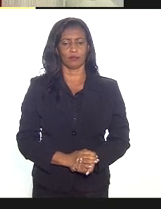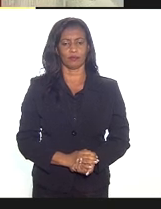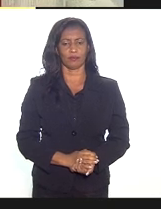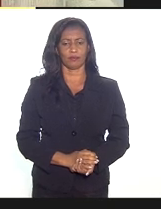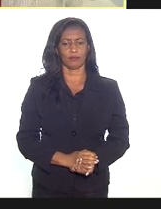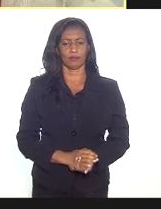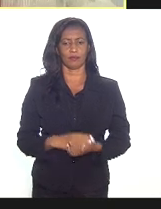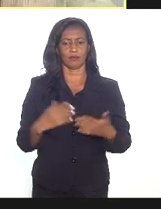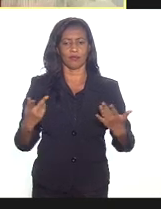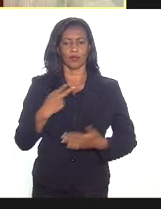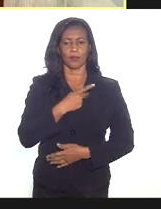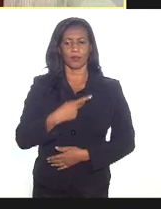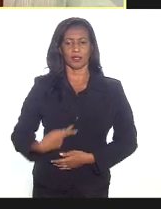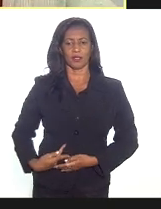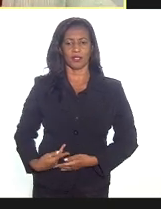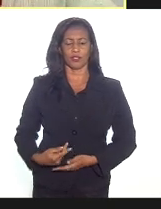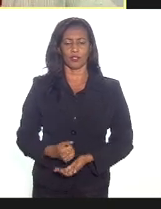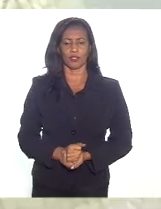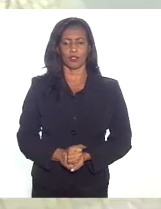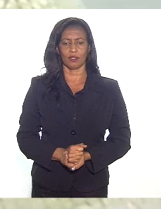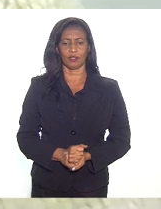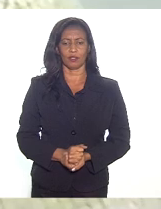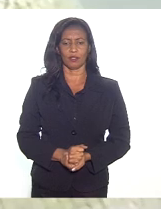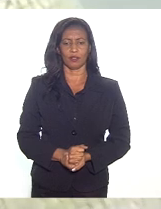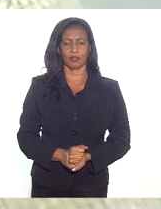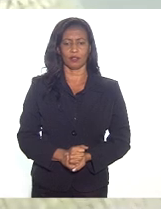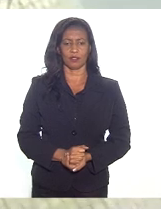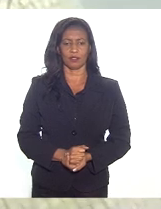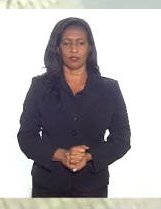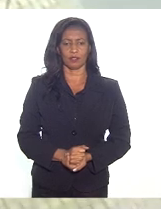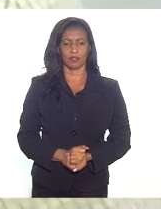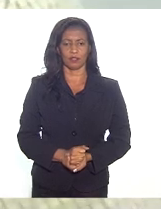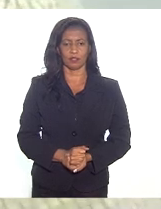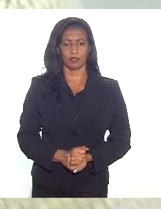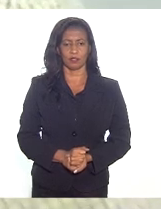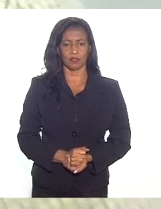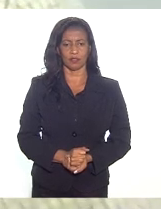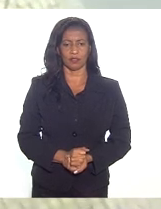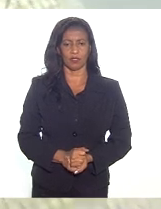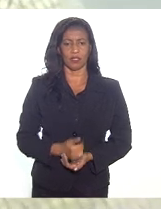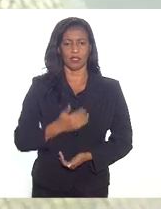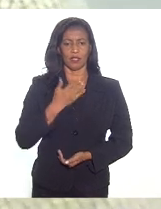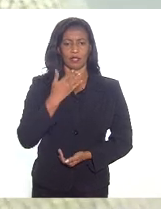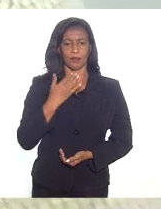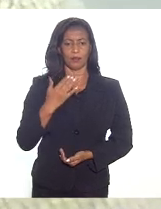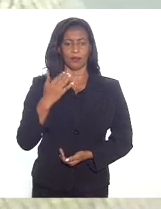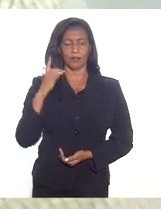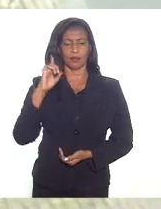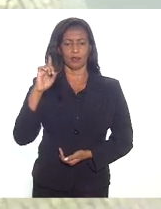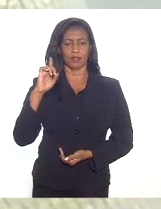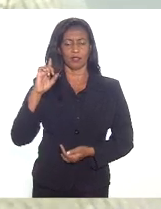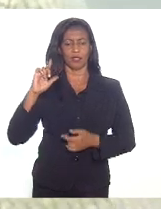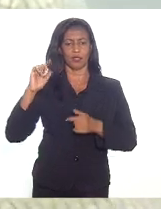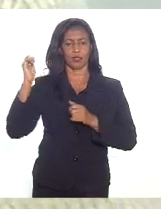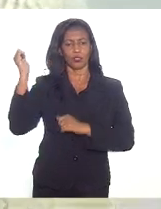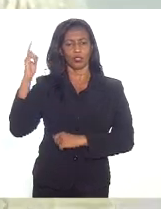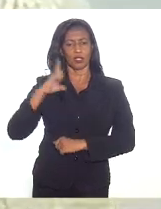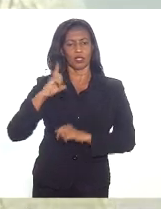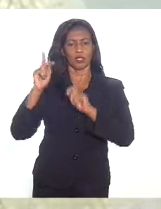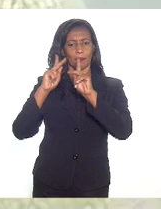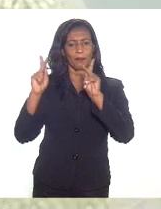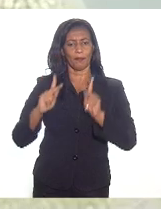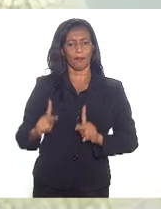Senhor presidente, rogando a Deus que haja paz entre o Poder Executivo e o Poder